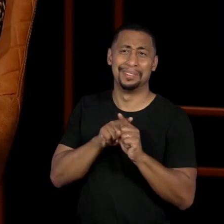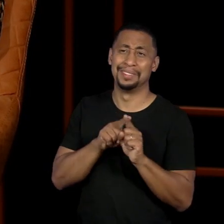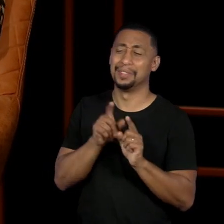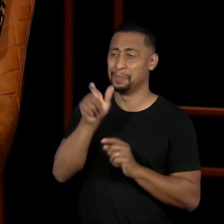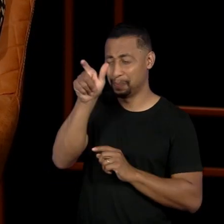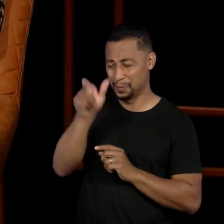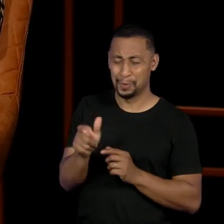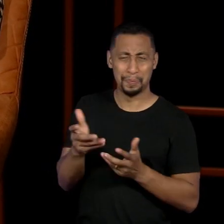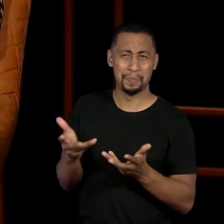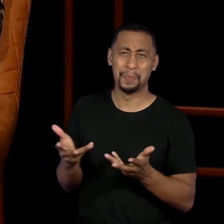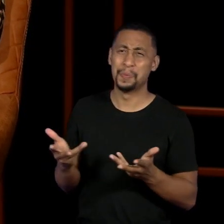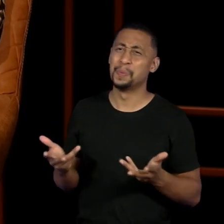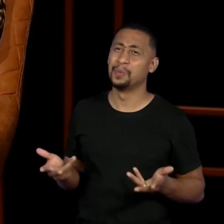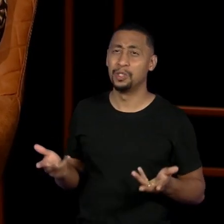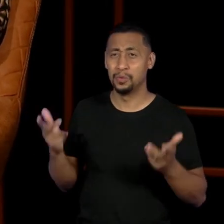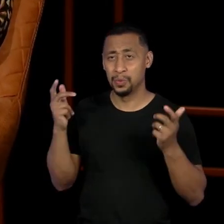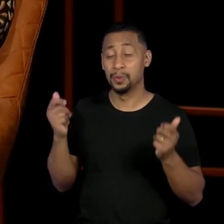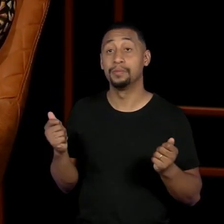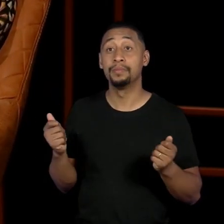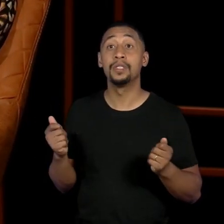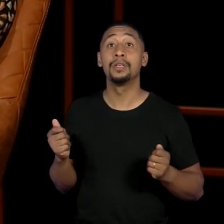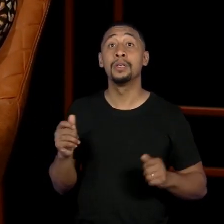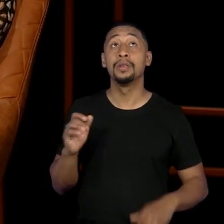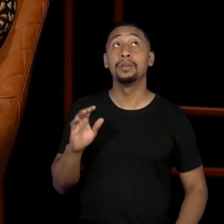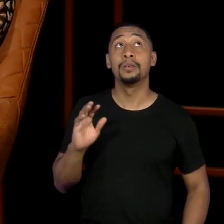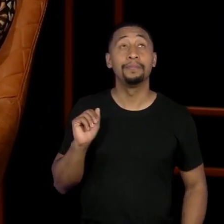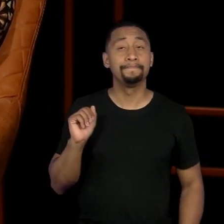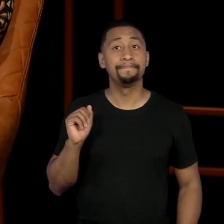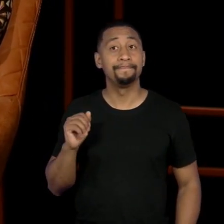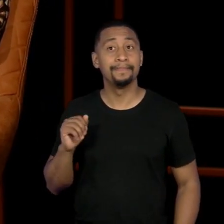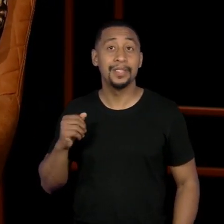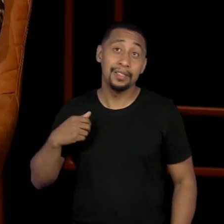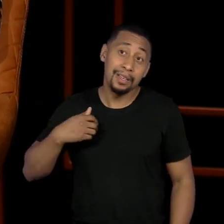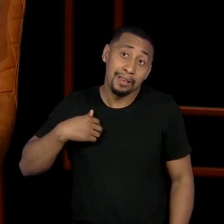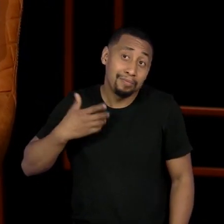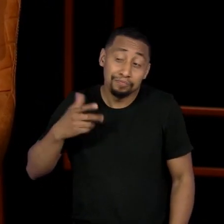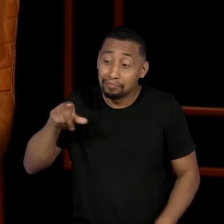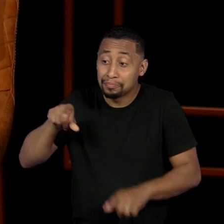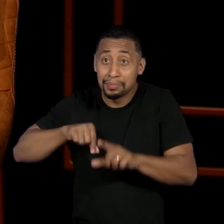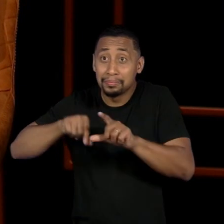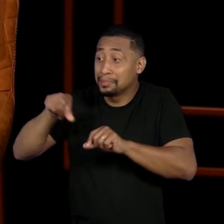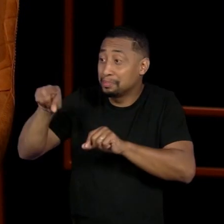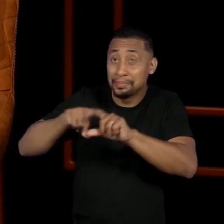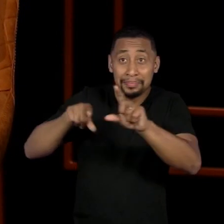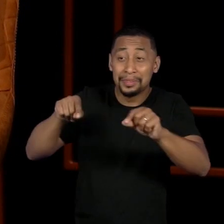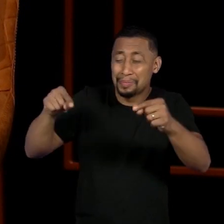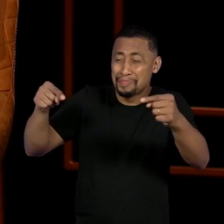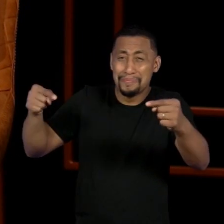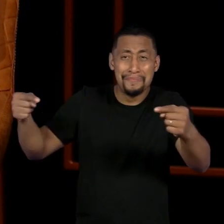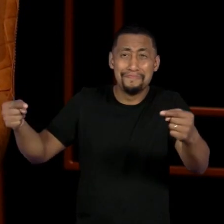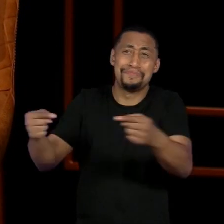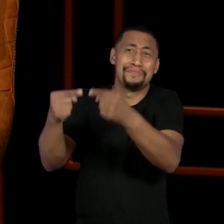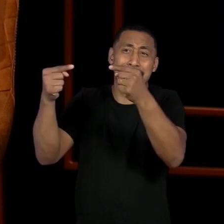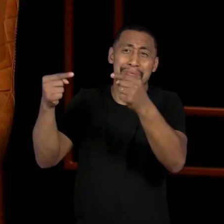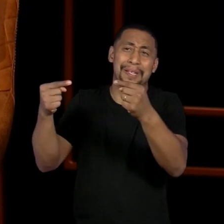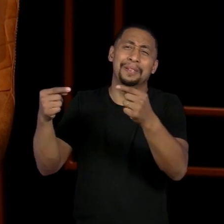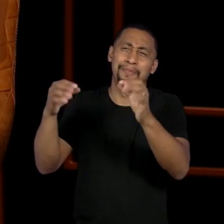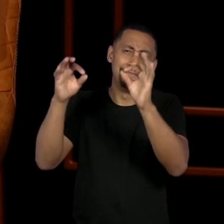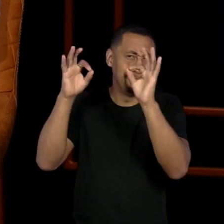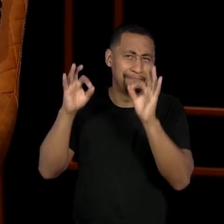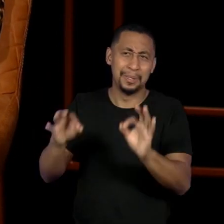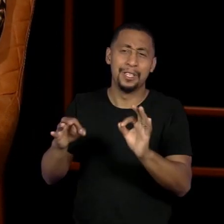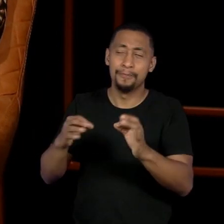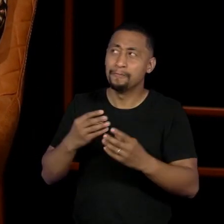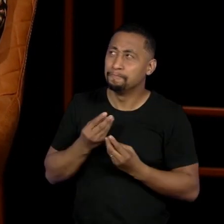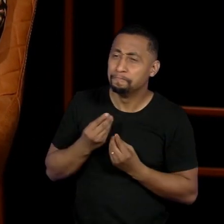maravilhoso. Eu tive eu tive muito boa pontaria, mesmo, de intuição